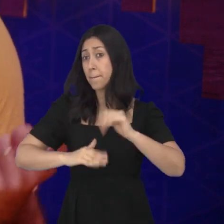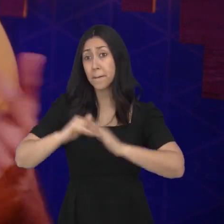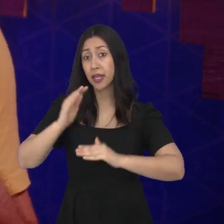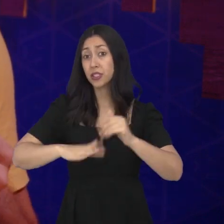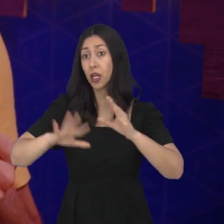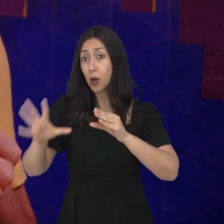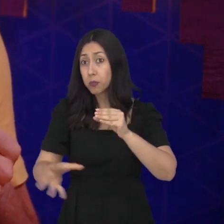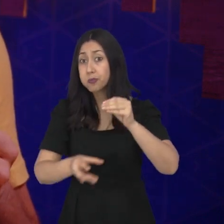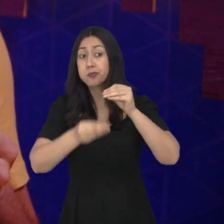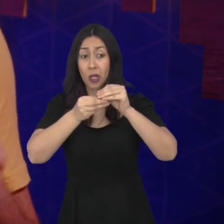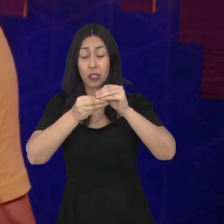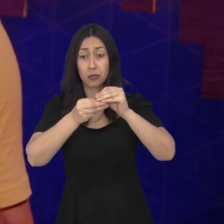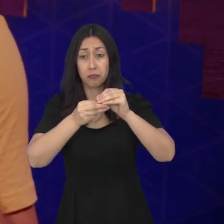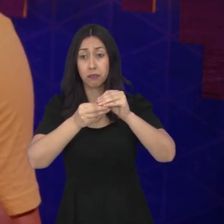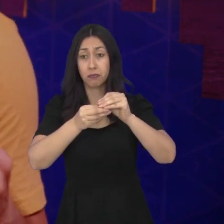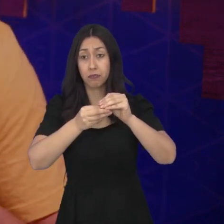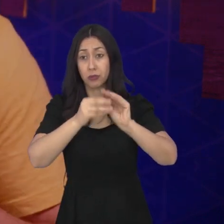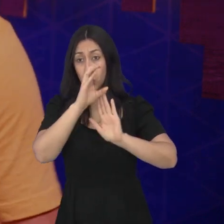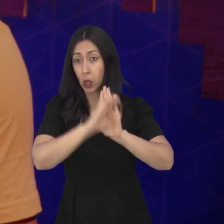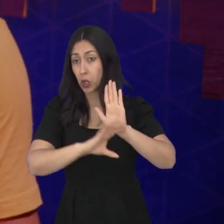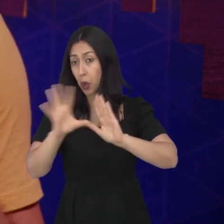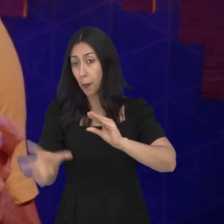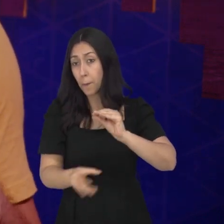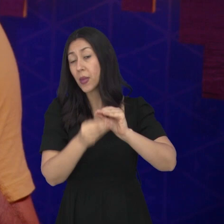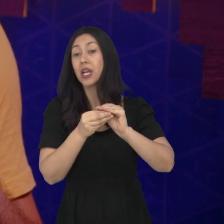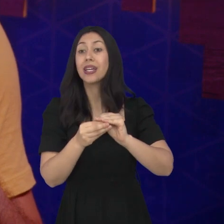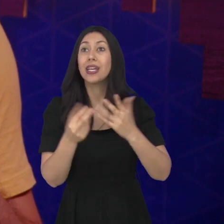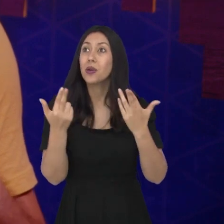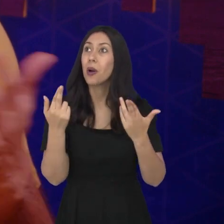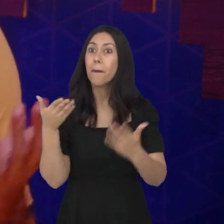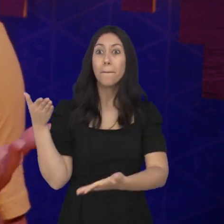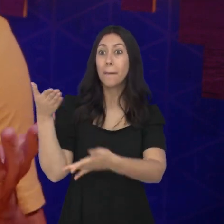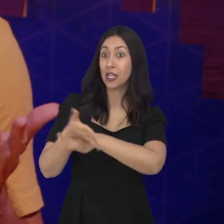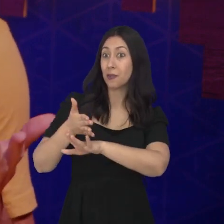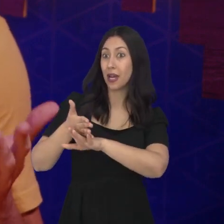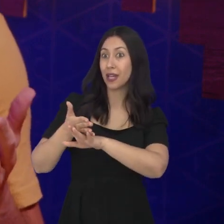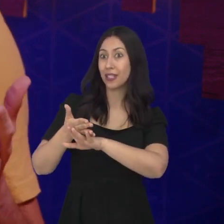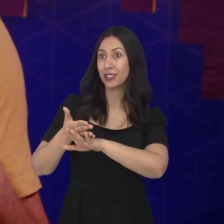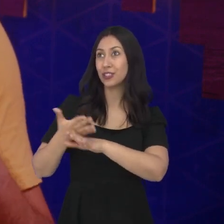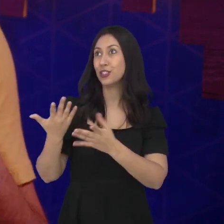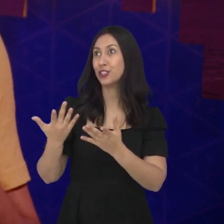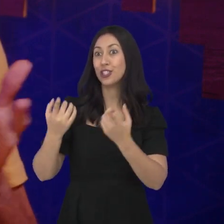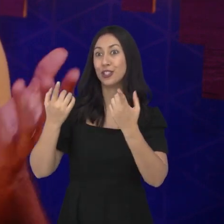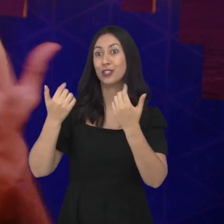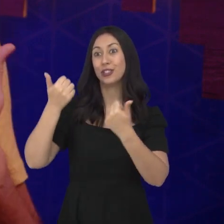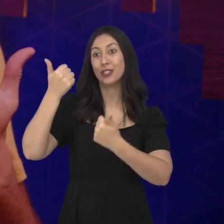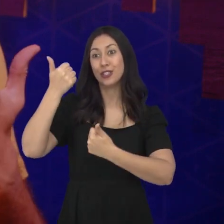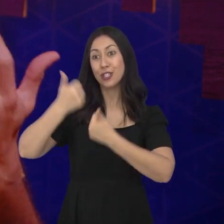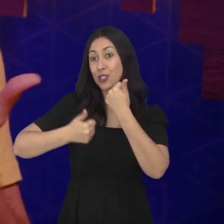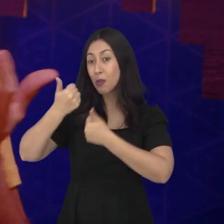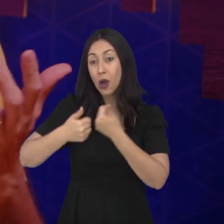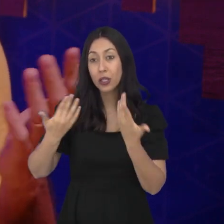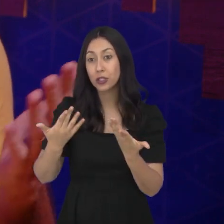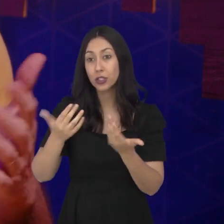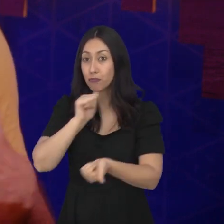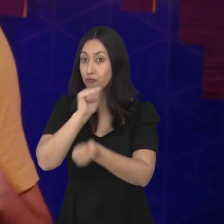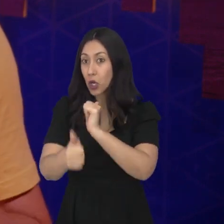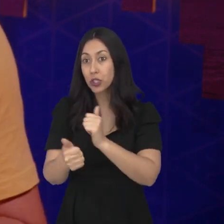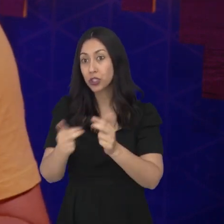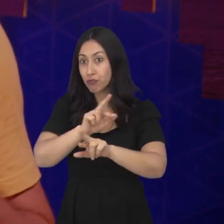também, como participar de times, né? Então a gente tem muito o